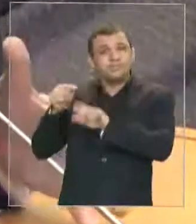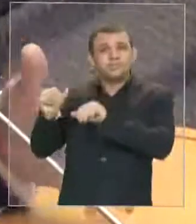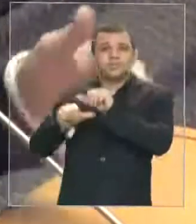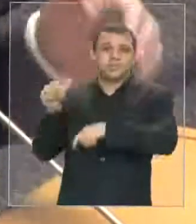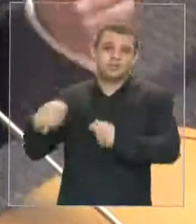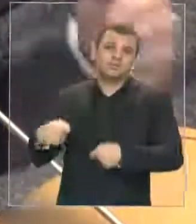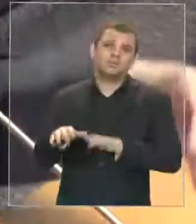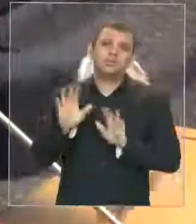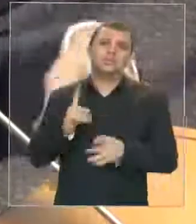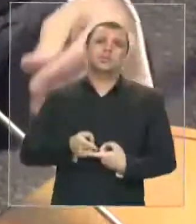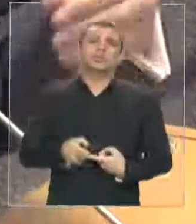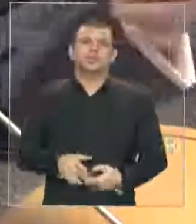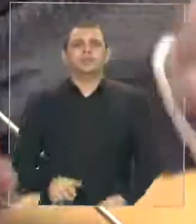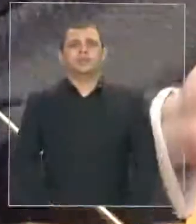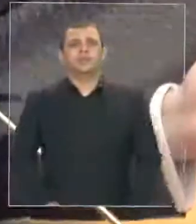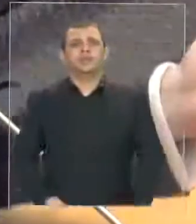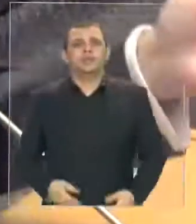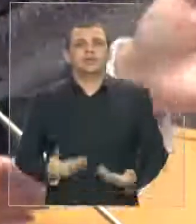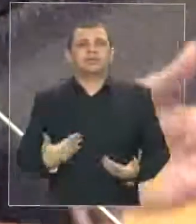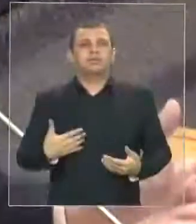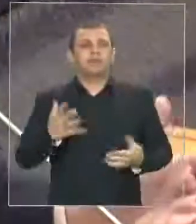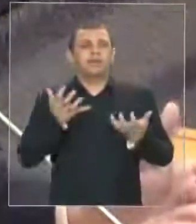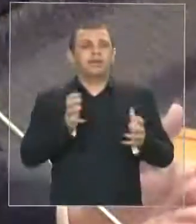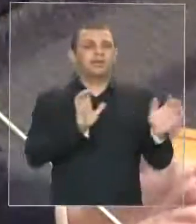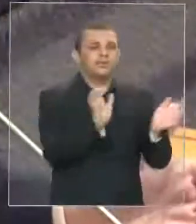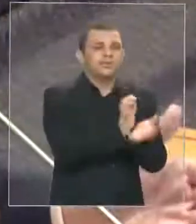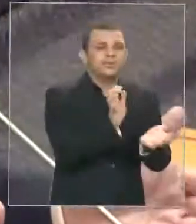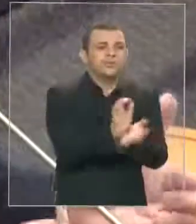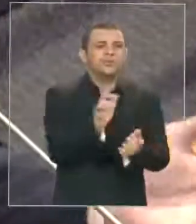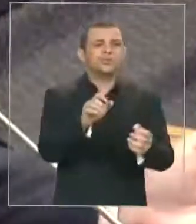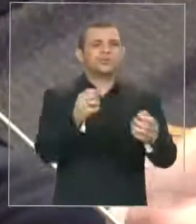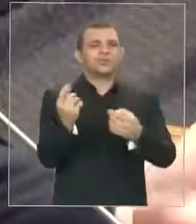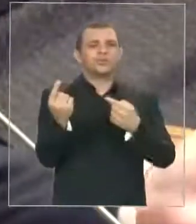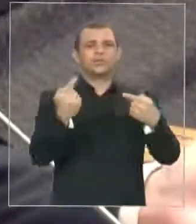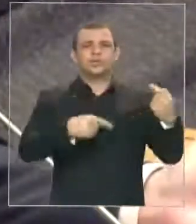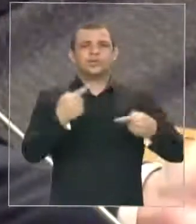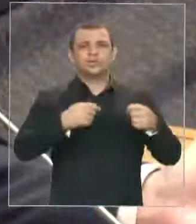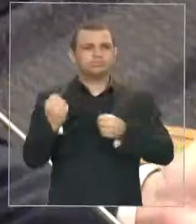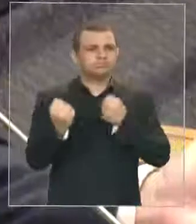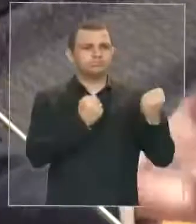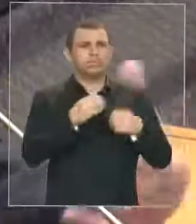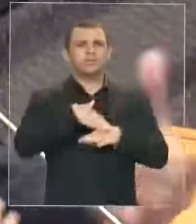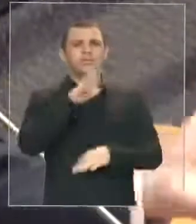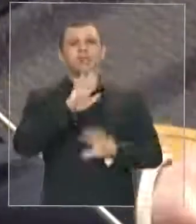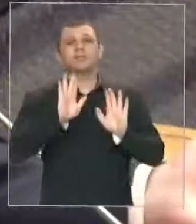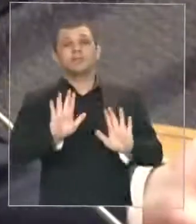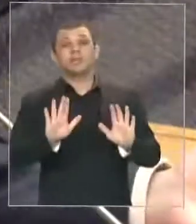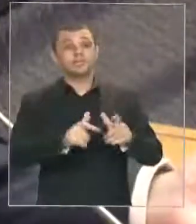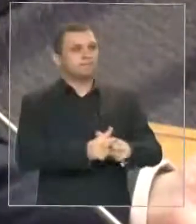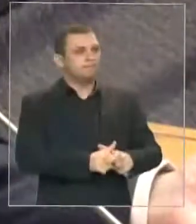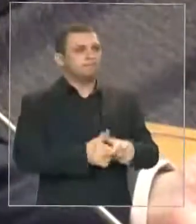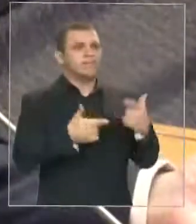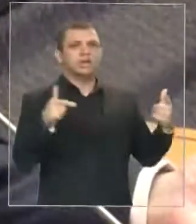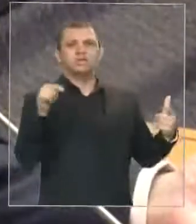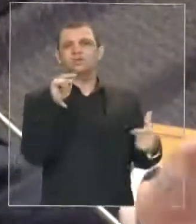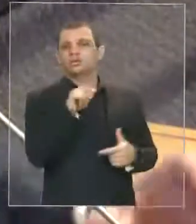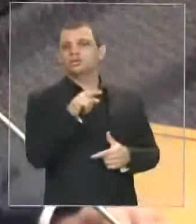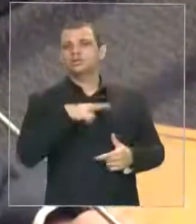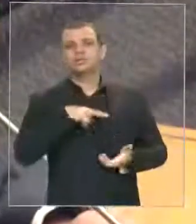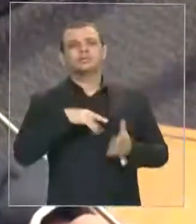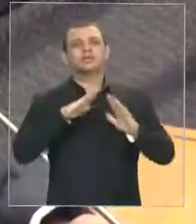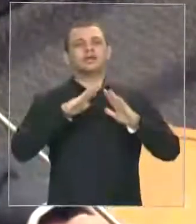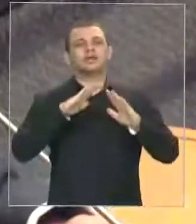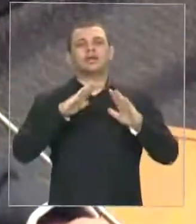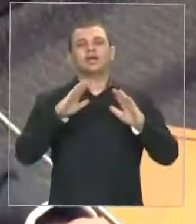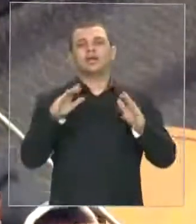dos partidos tem 90% a quase 100% dos seus diretórios, deputado, provisórios? É assim que a gente vai fortalecer? É